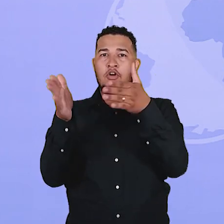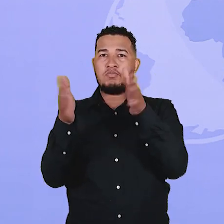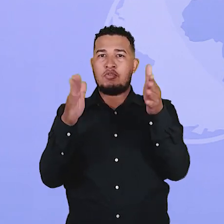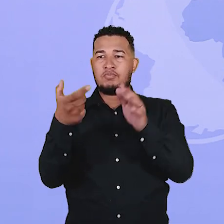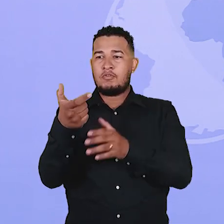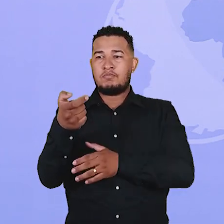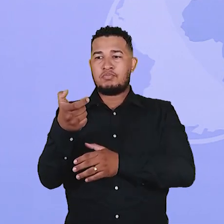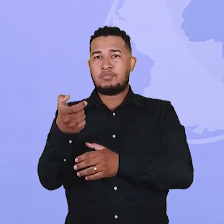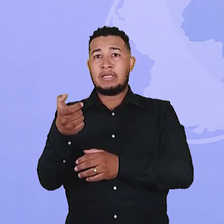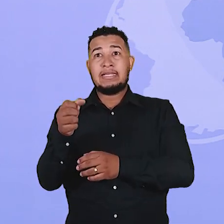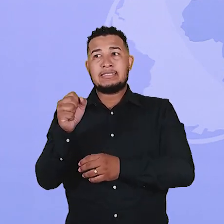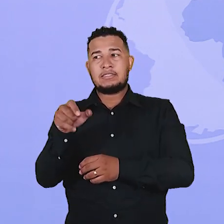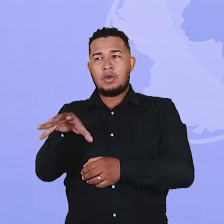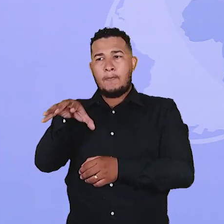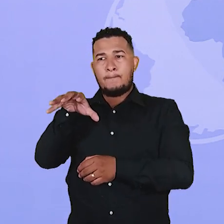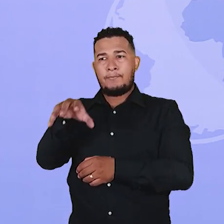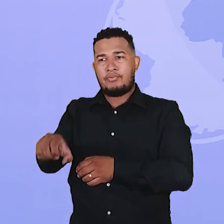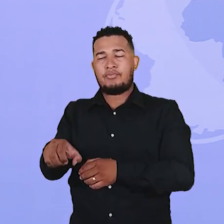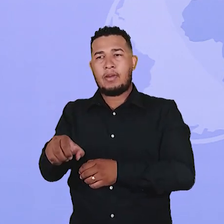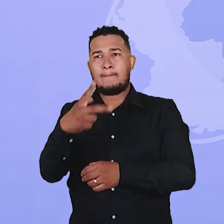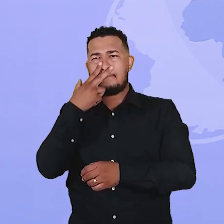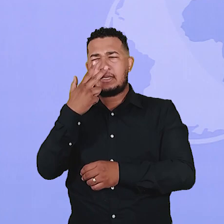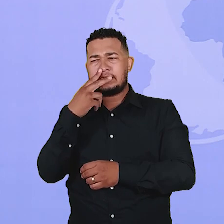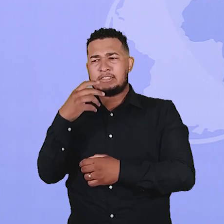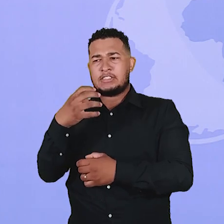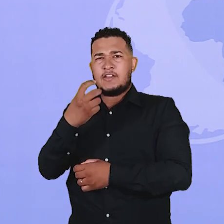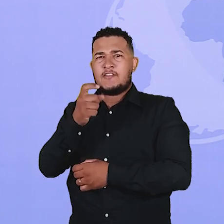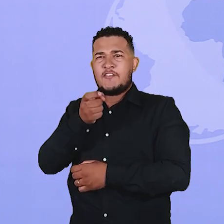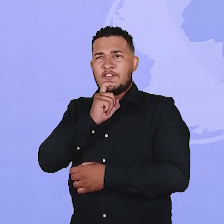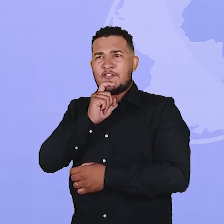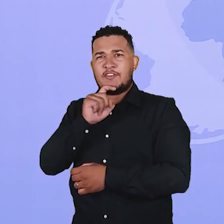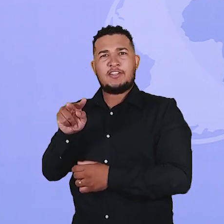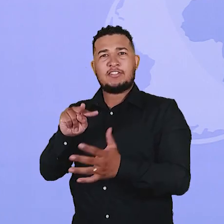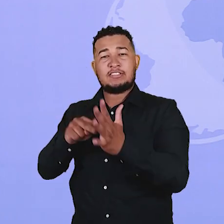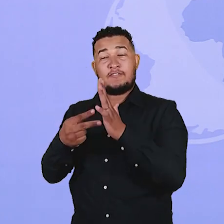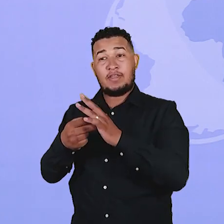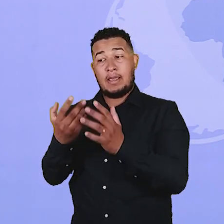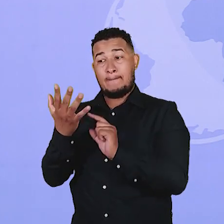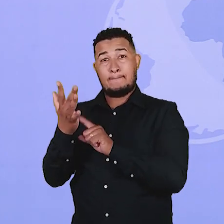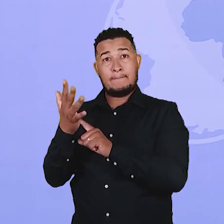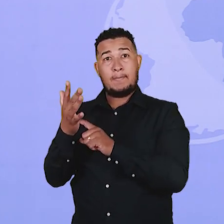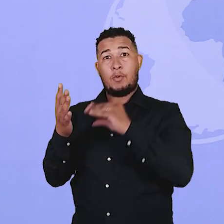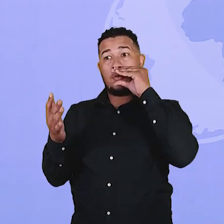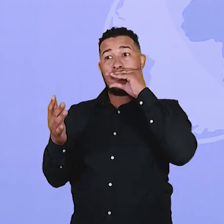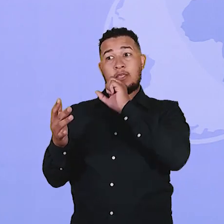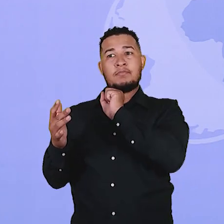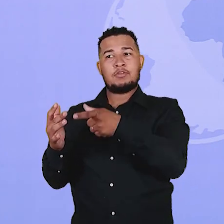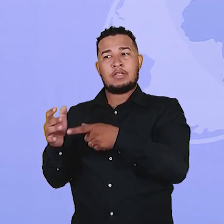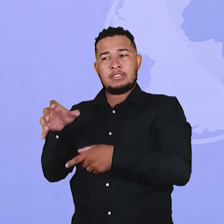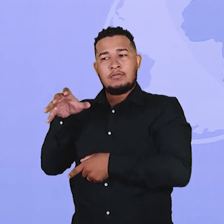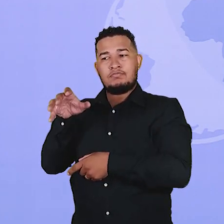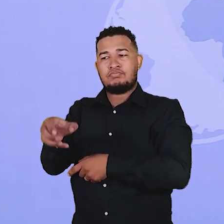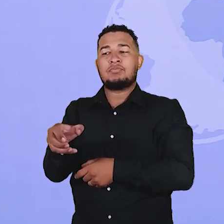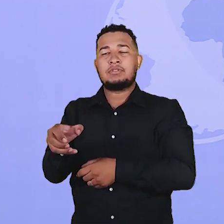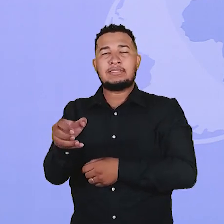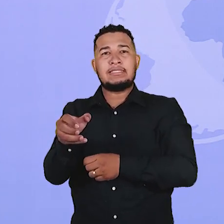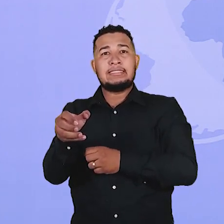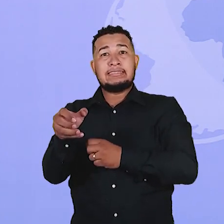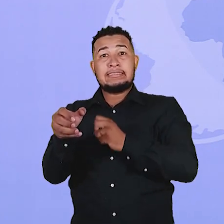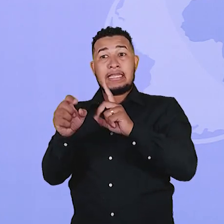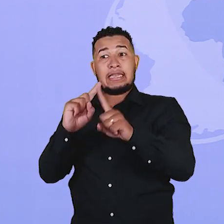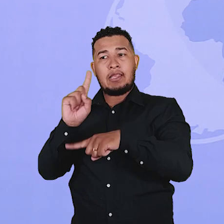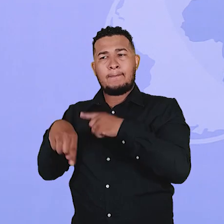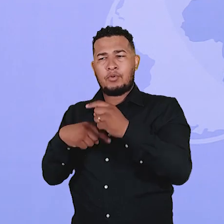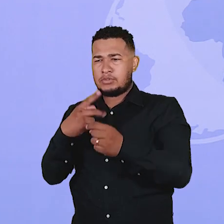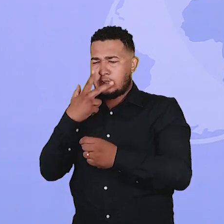uma na outra, a temperatura dos dois está diferente. Então, vai fluir calor de um para o outro. Quando a temperatura dos dois ficarem iguais, vai